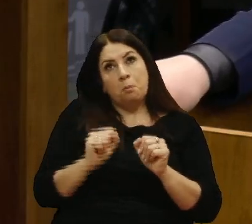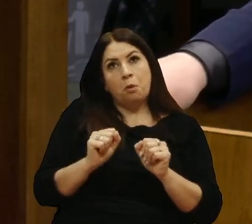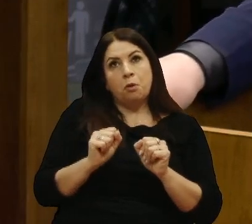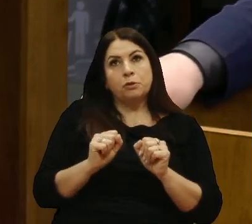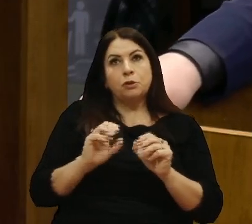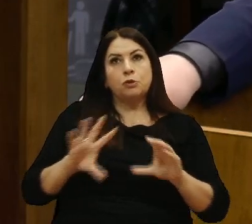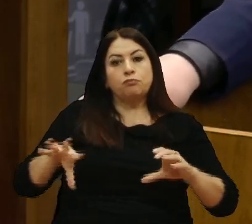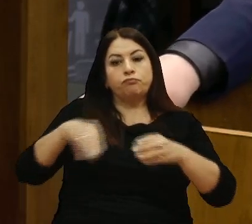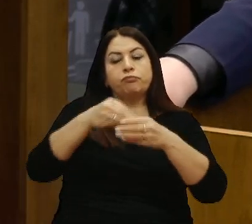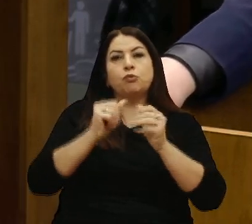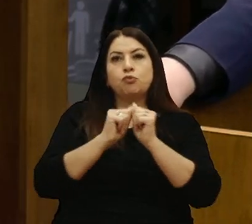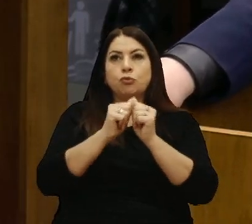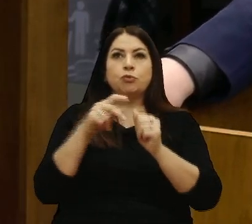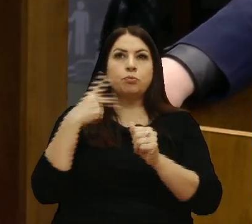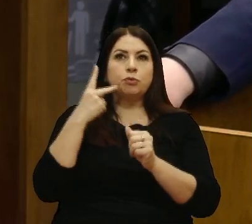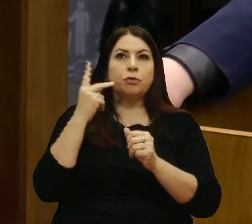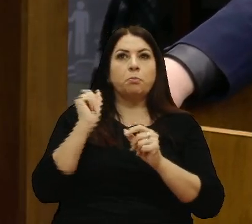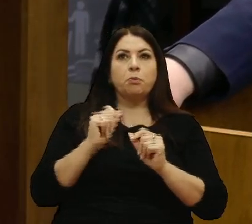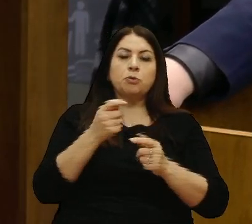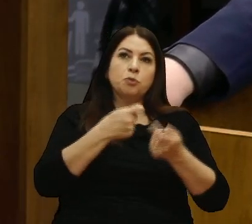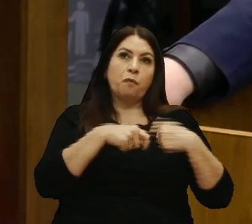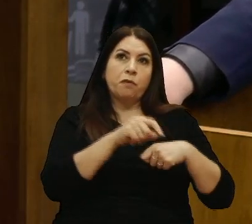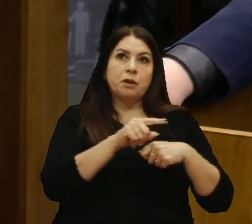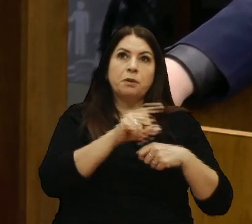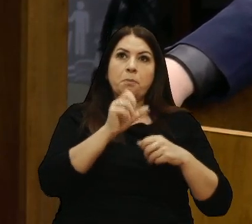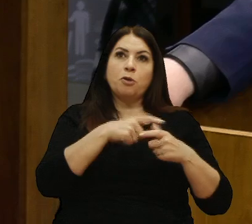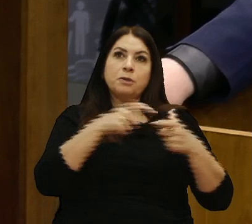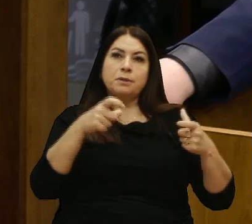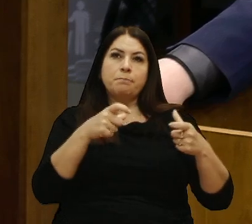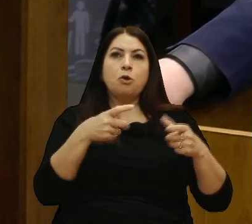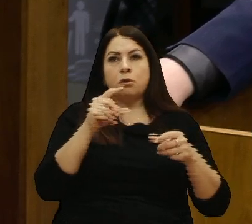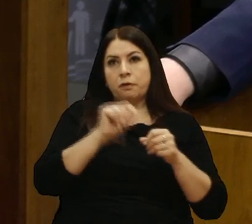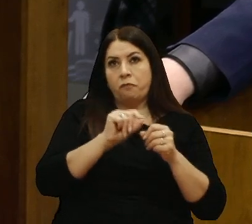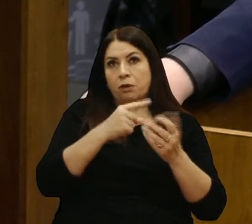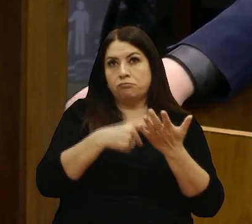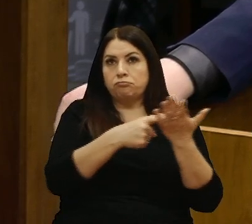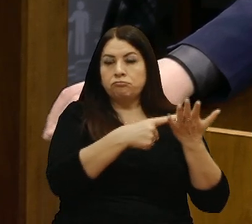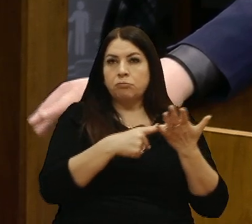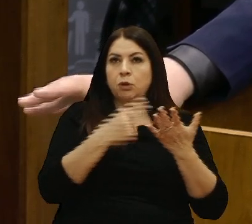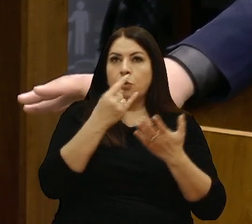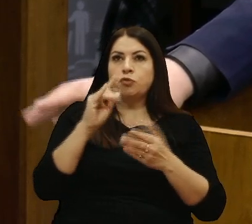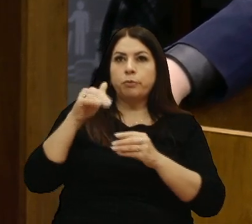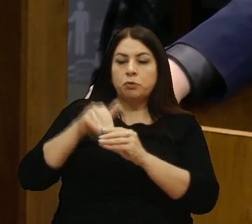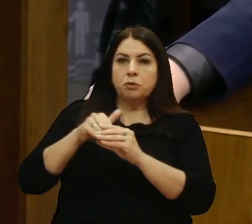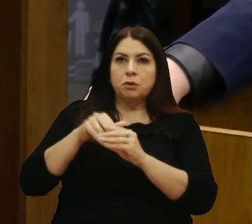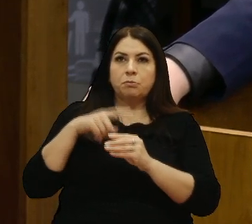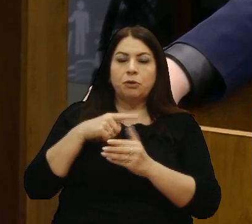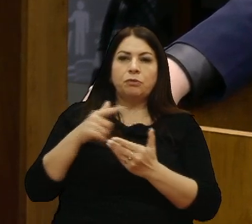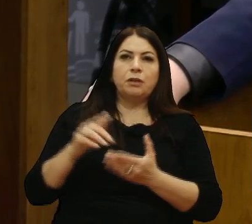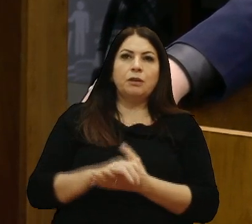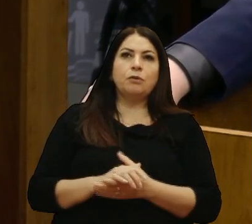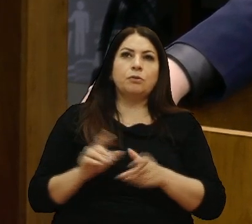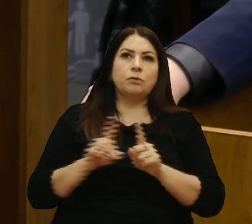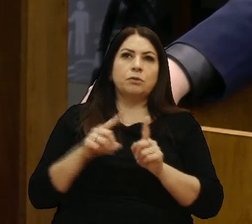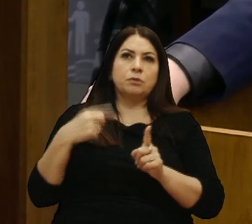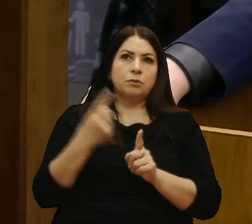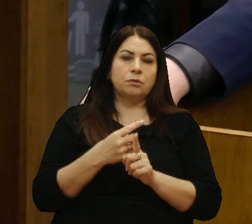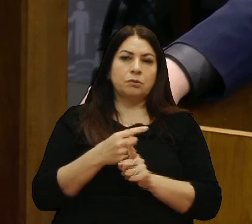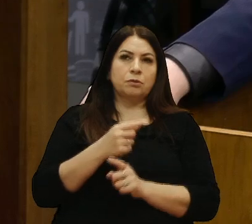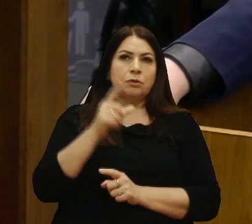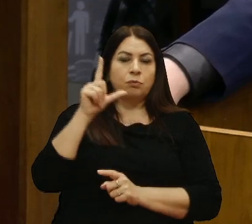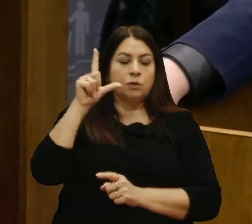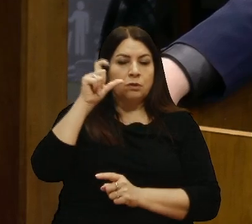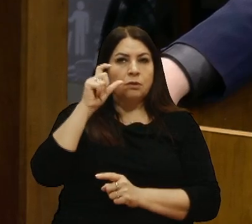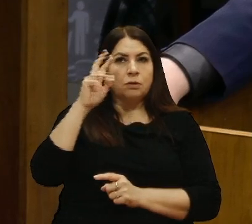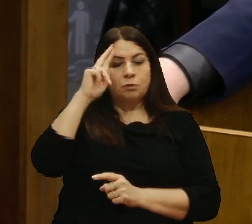de composição política. Para que o governo possa constituir maioria, é assim que se faz. Na última eleição nós tivemos aí o candidato Scalco e